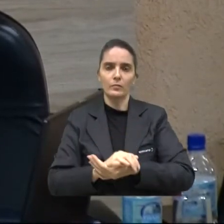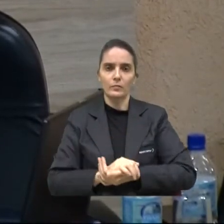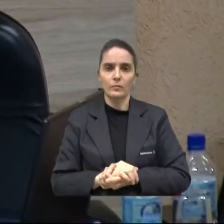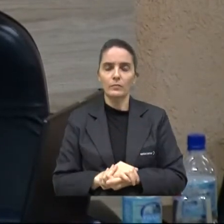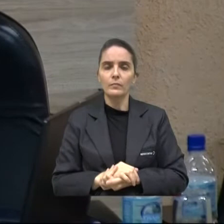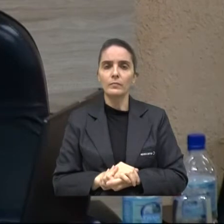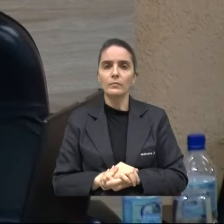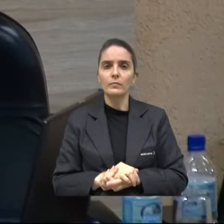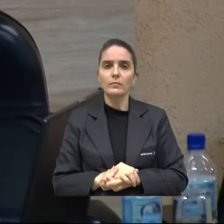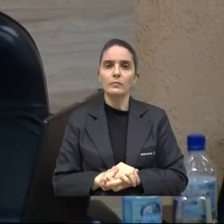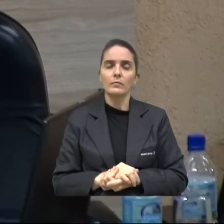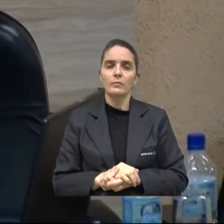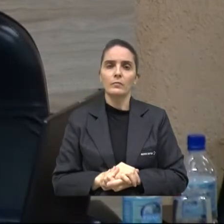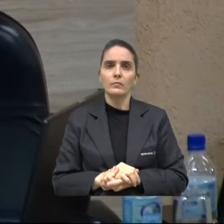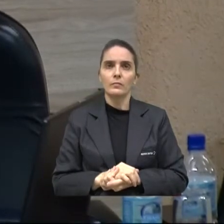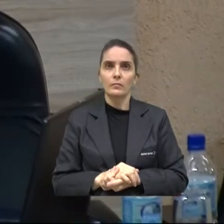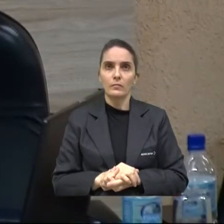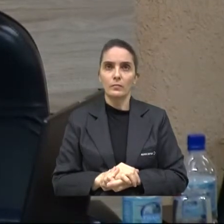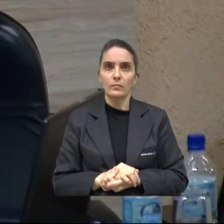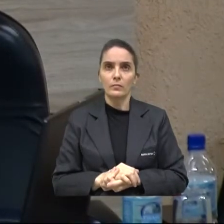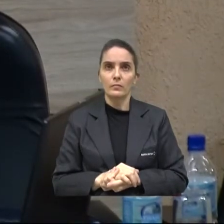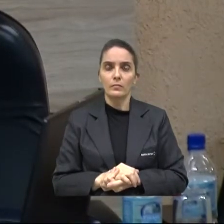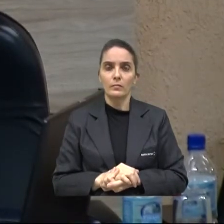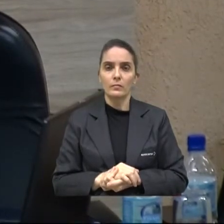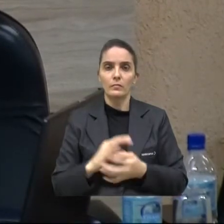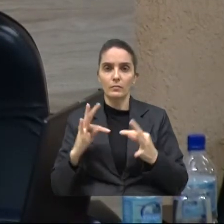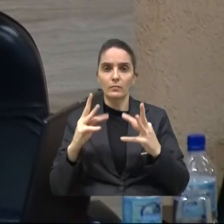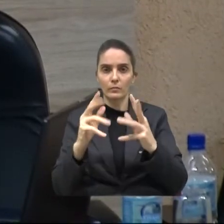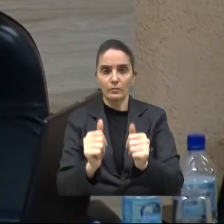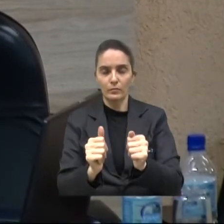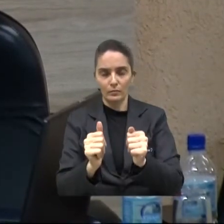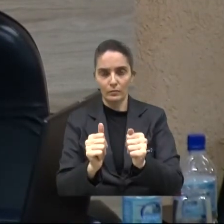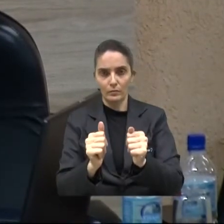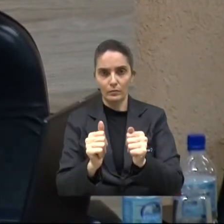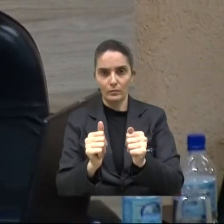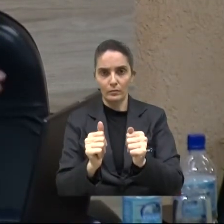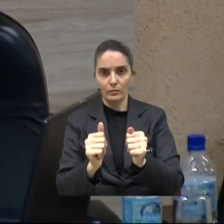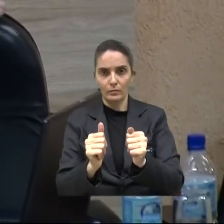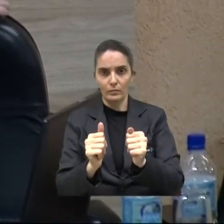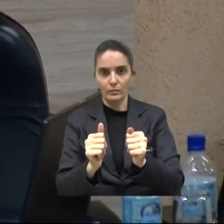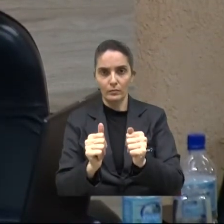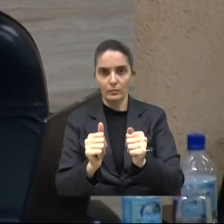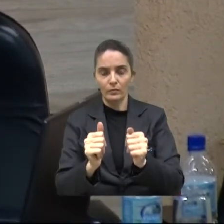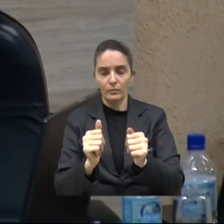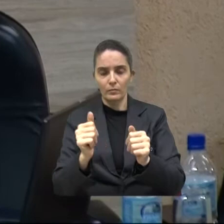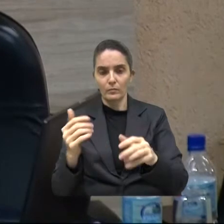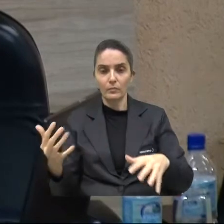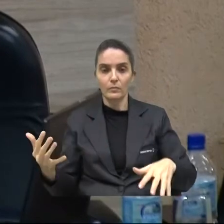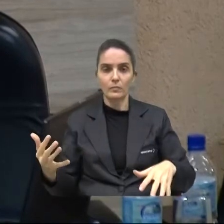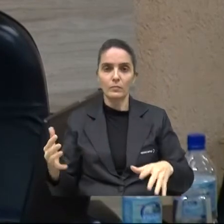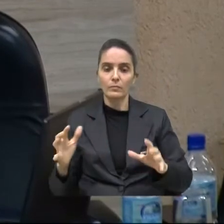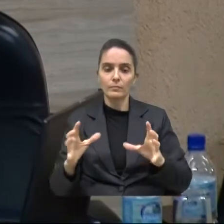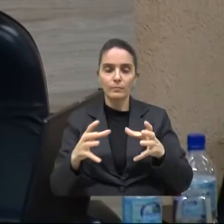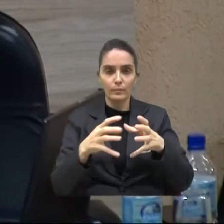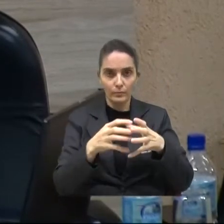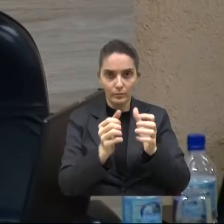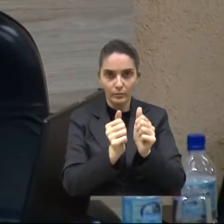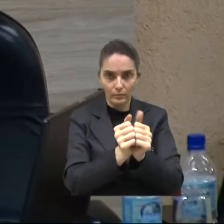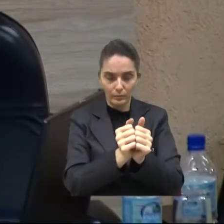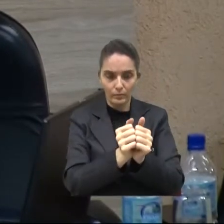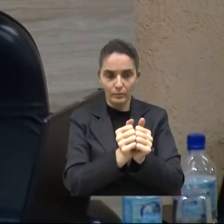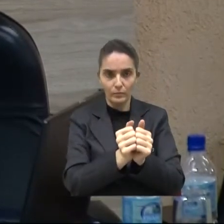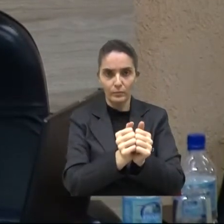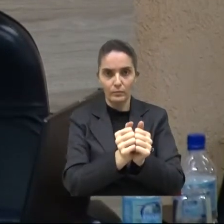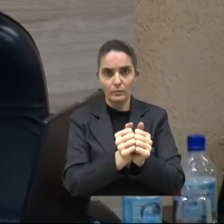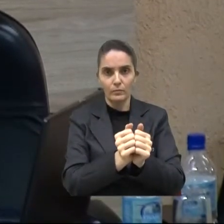plenário para todos os que estarão envolvidos nesse provável conflito, como diz o vereador Estevão.